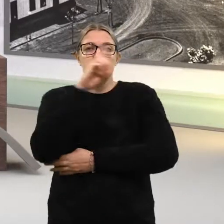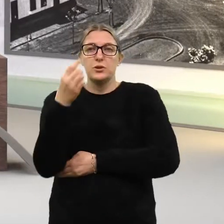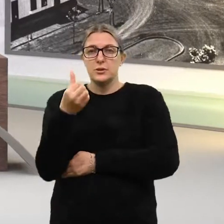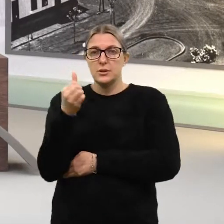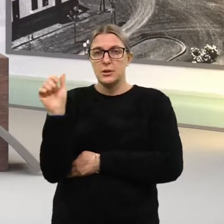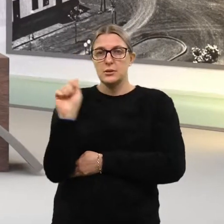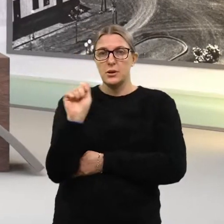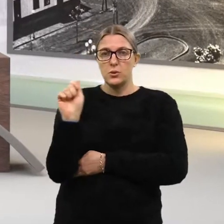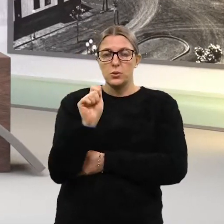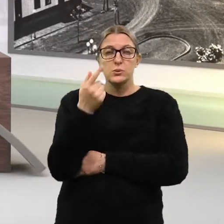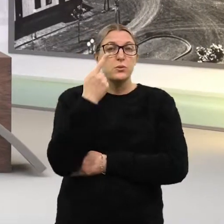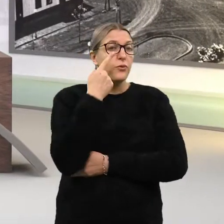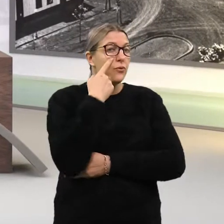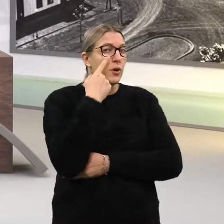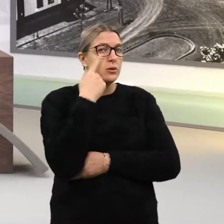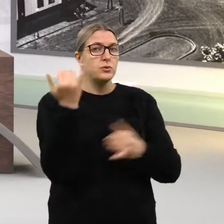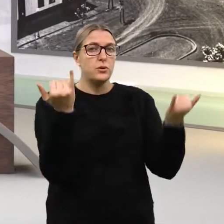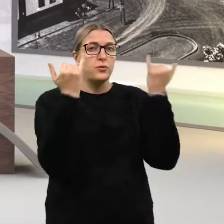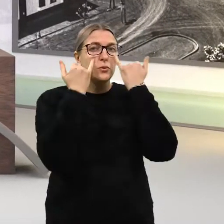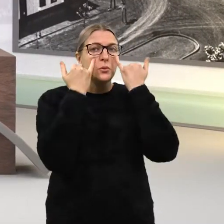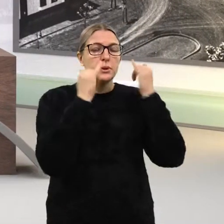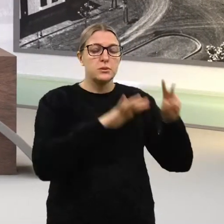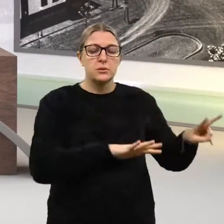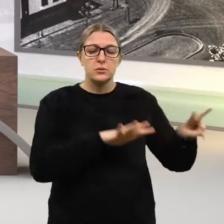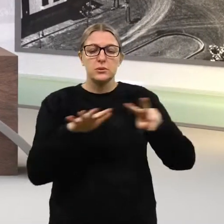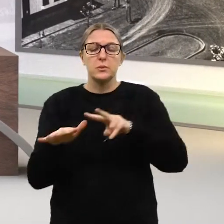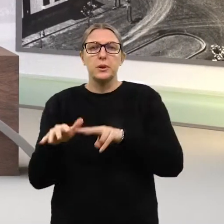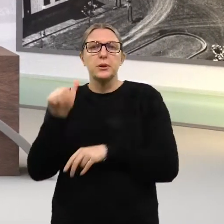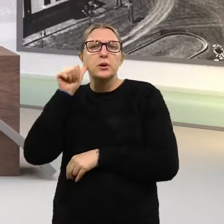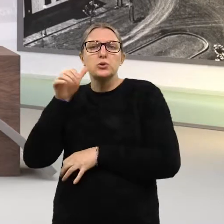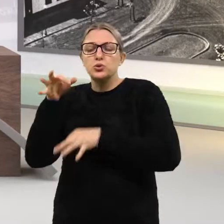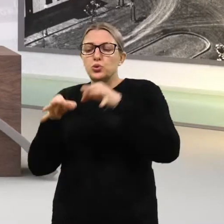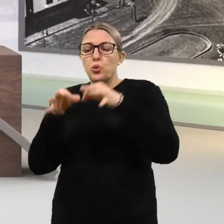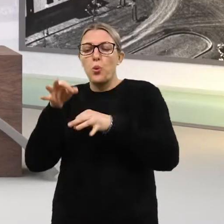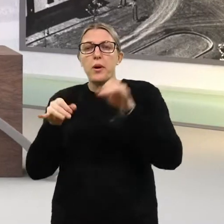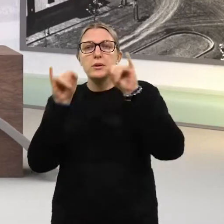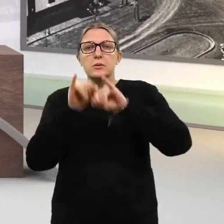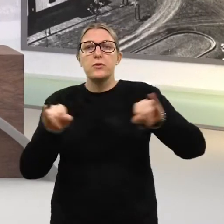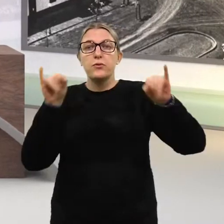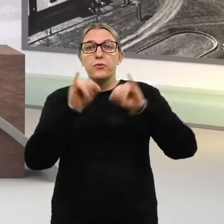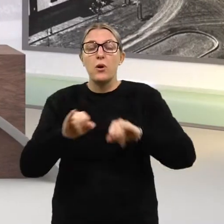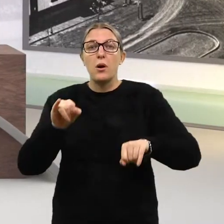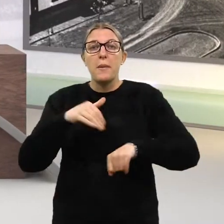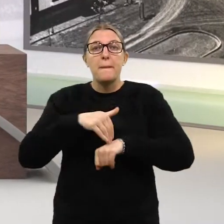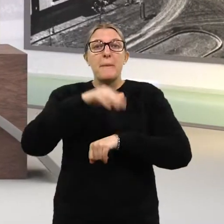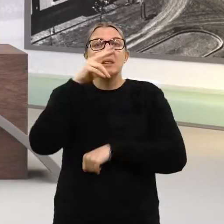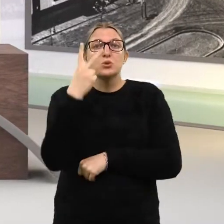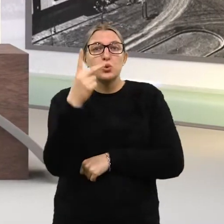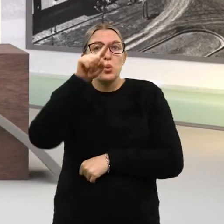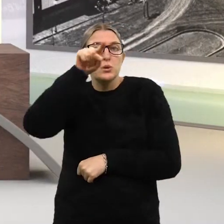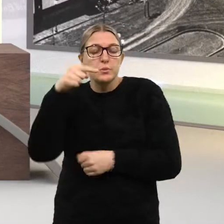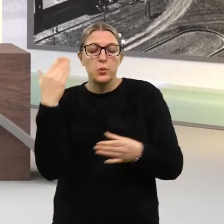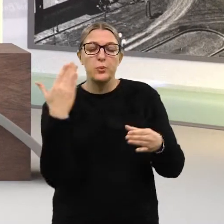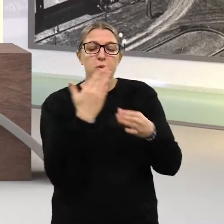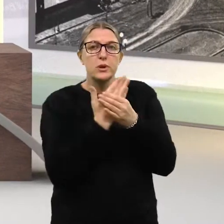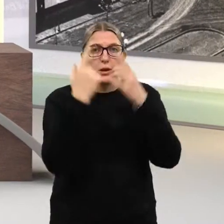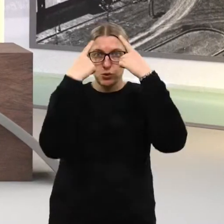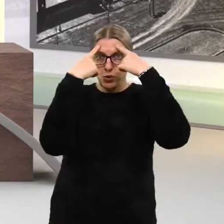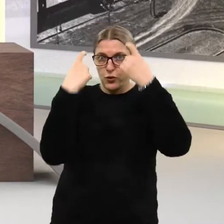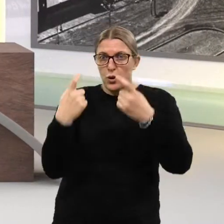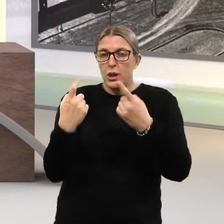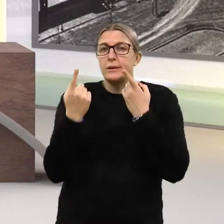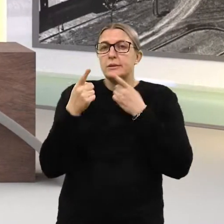Sexta-feira, 6 de agosto, veja os destaques da semana. Juíza revela que mais de 2.000 casos de violência contra a